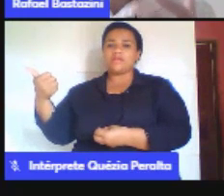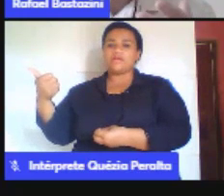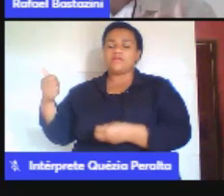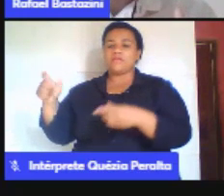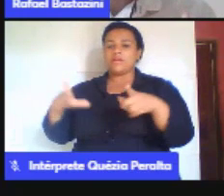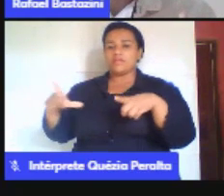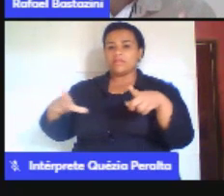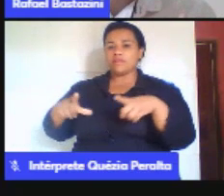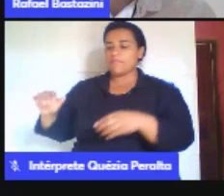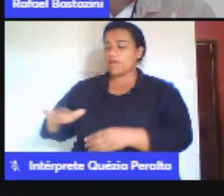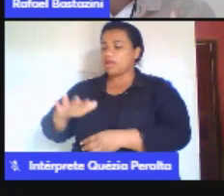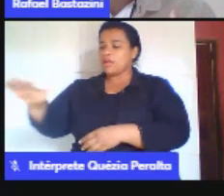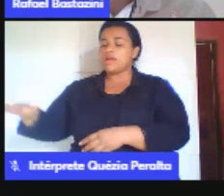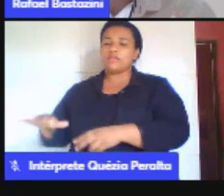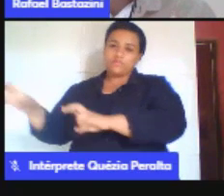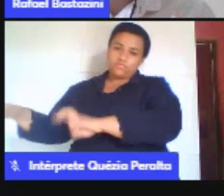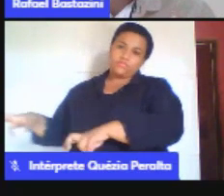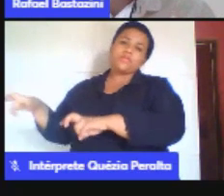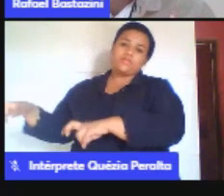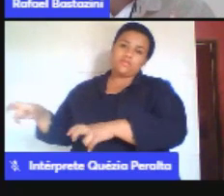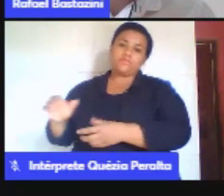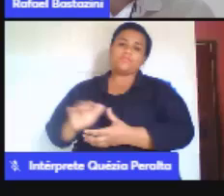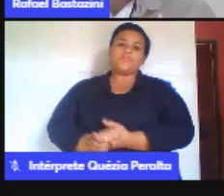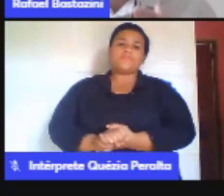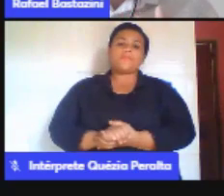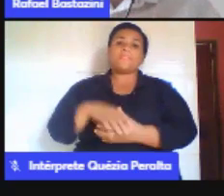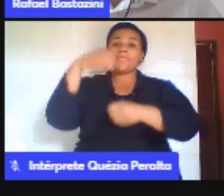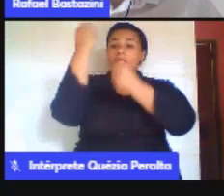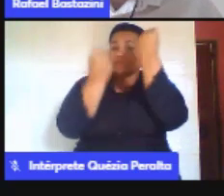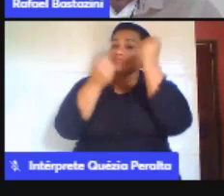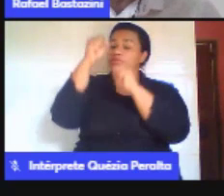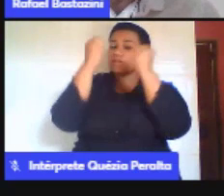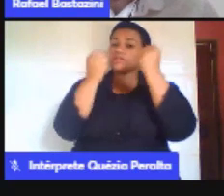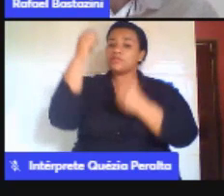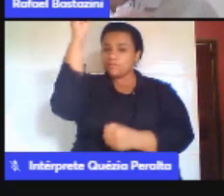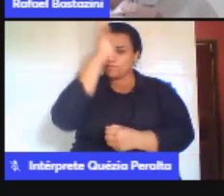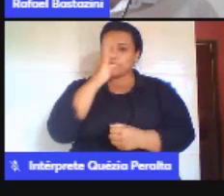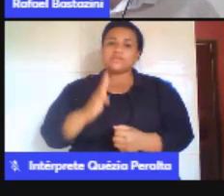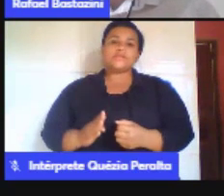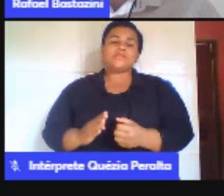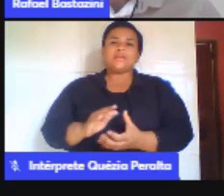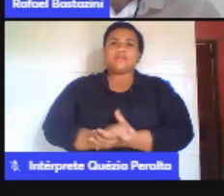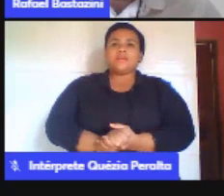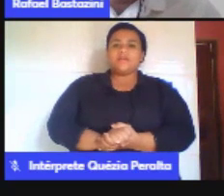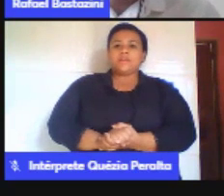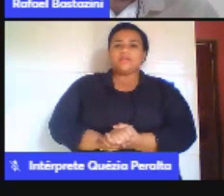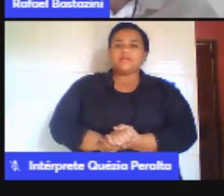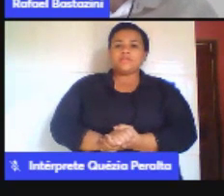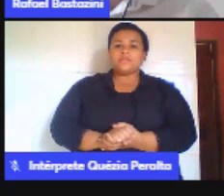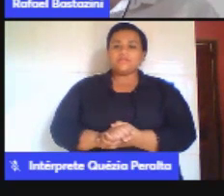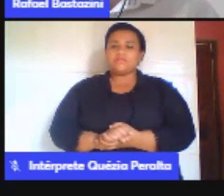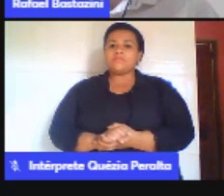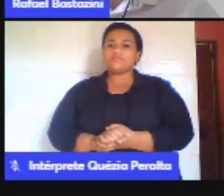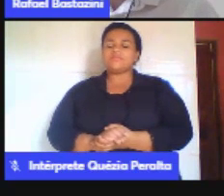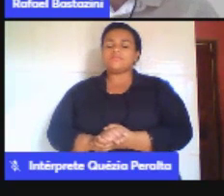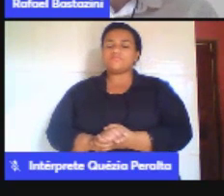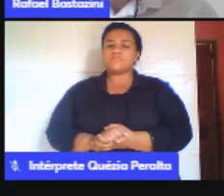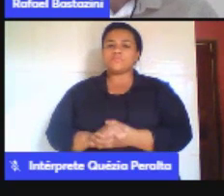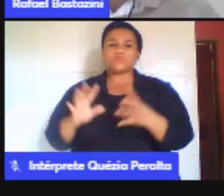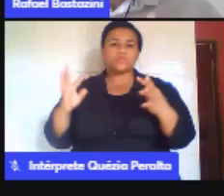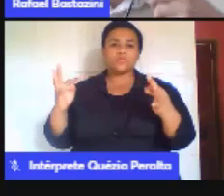de consolidação da industrialização brasileira, essas máquinas, esses equipamentos,